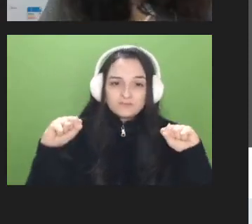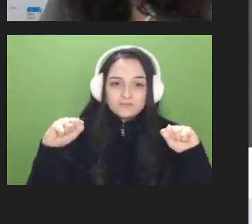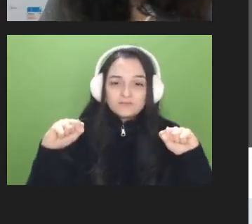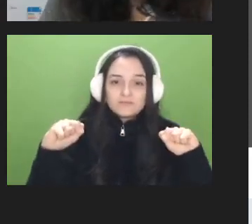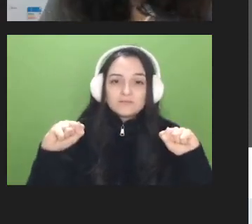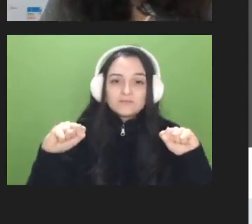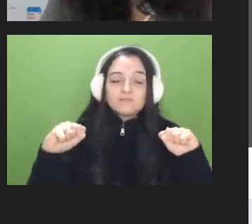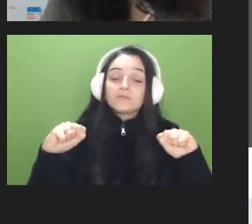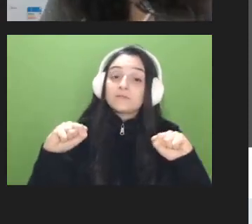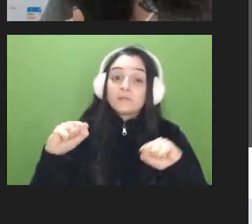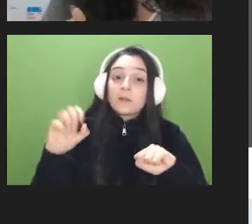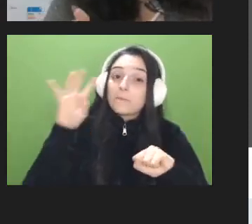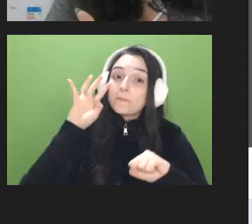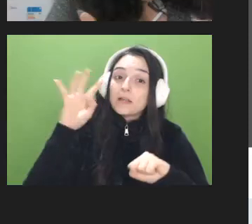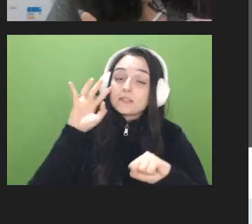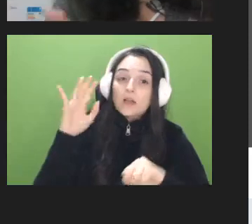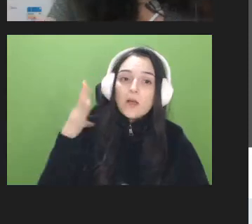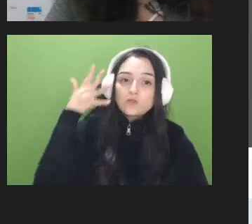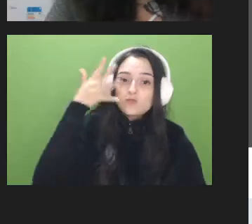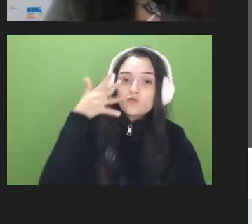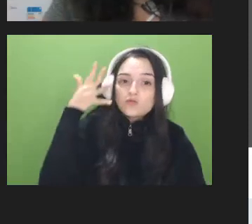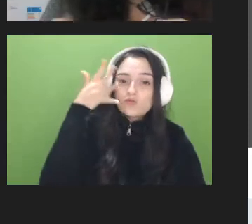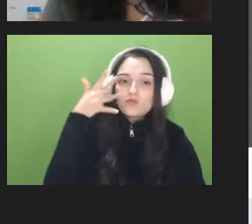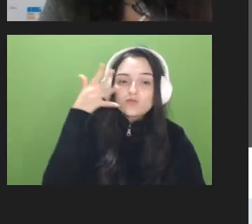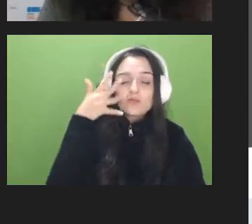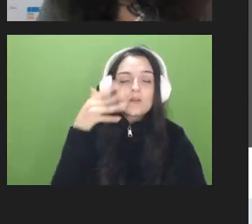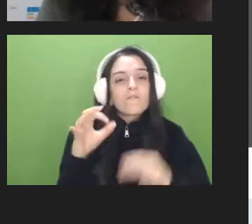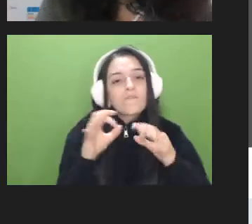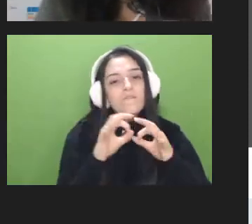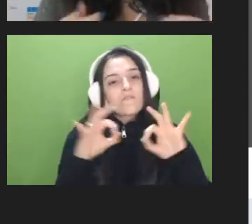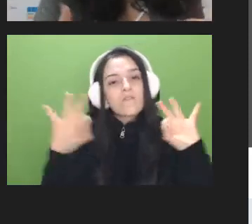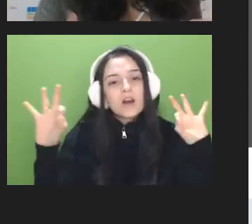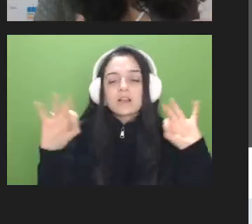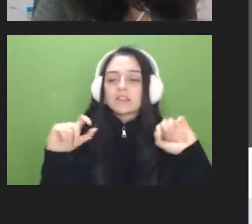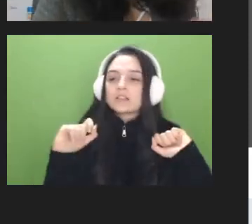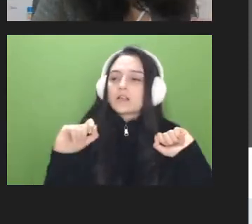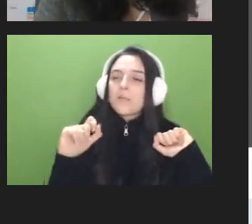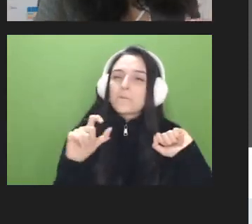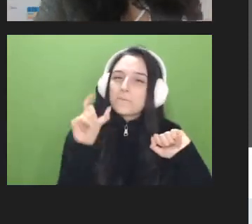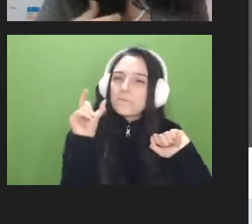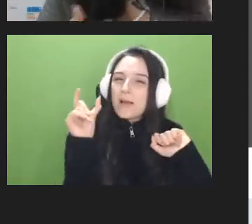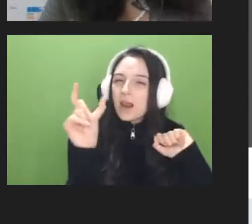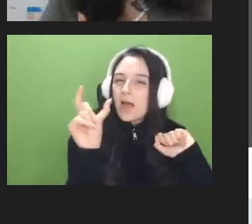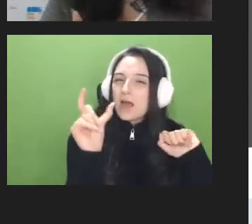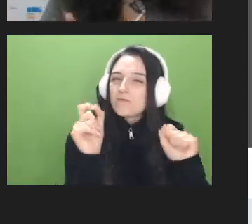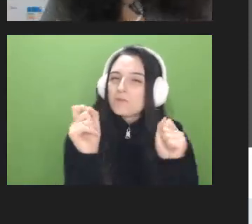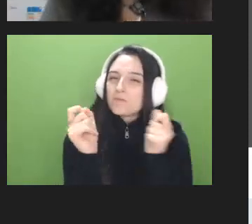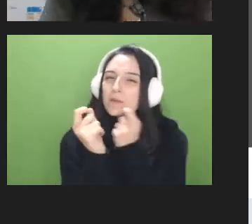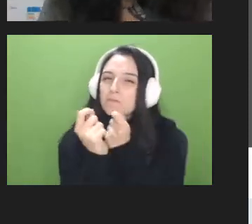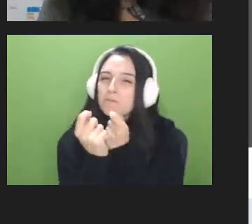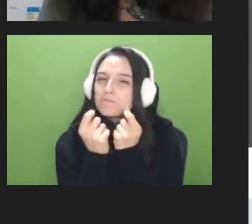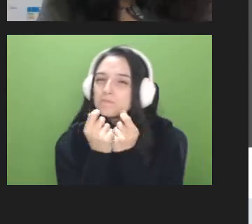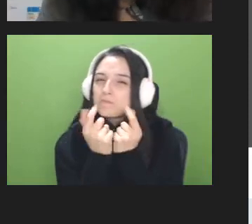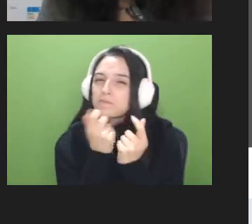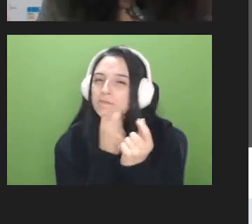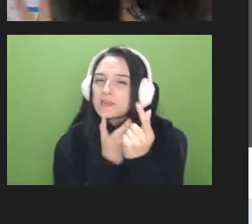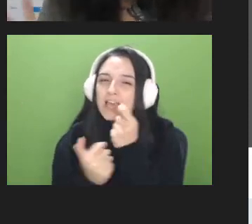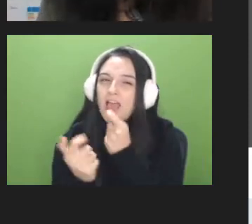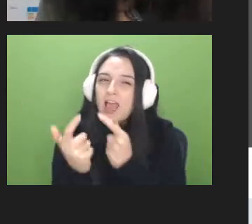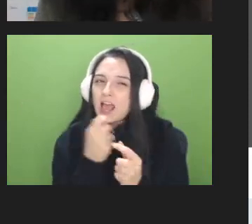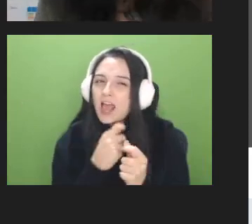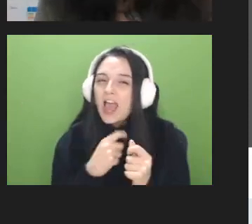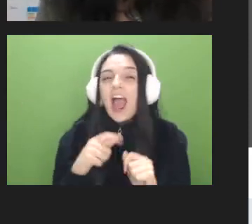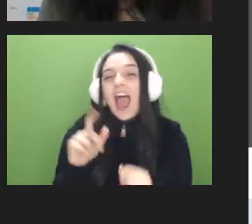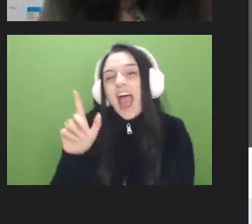essas práticas discursivas, uma frase, uma palavra, uma piada, né? Por mais que se banalize no dia a dia, mas foi só